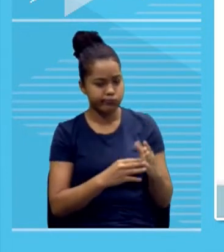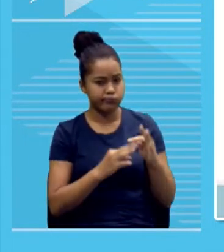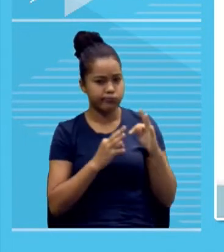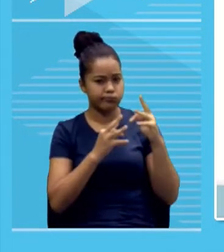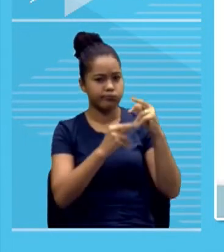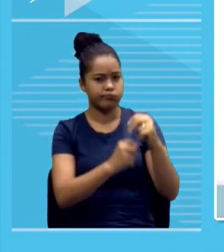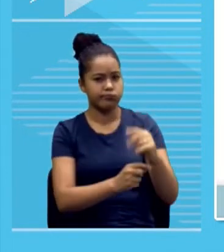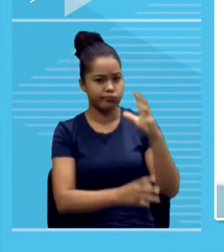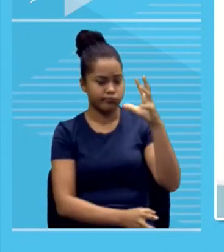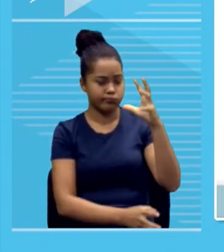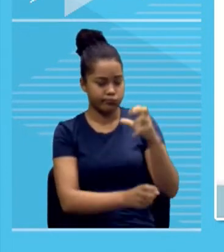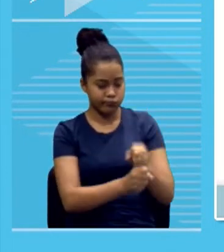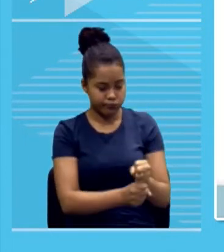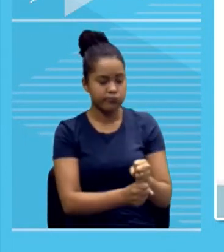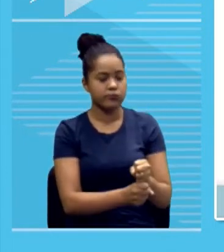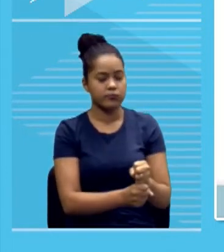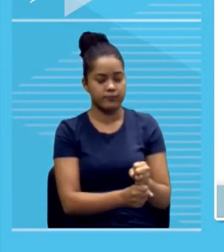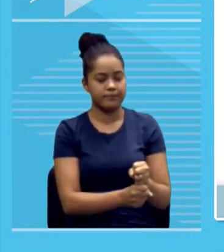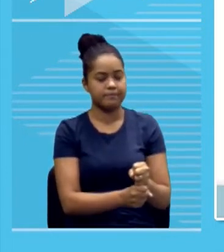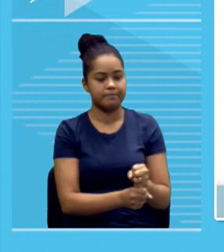associação.